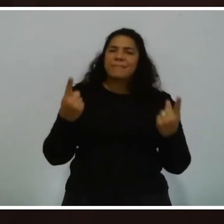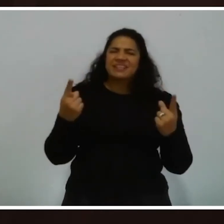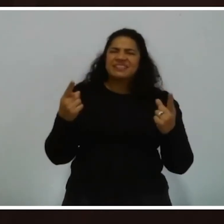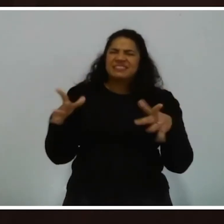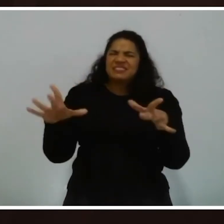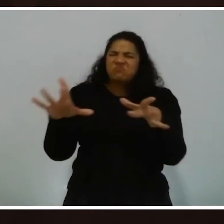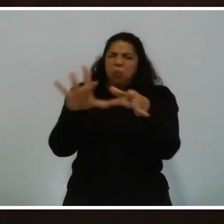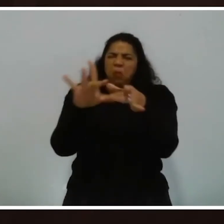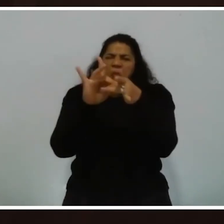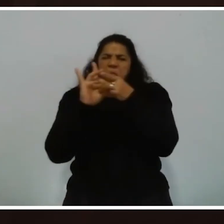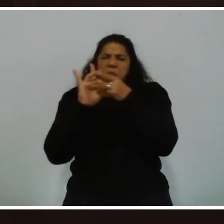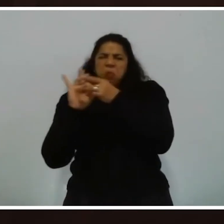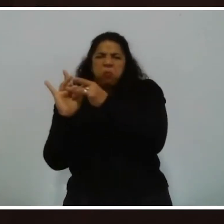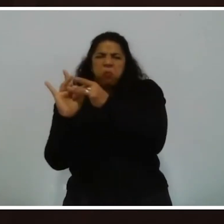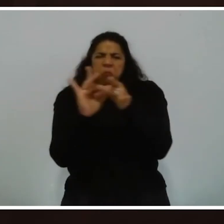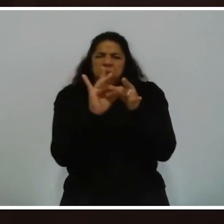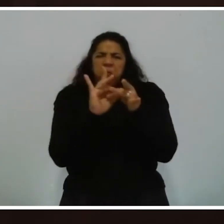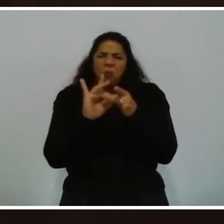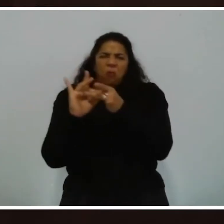inseparáveis.